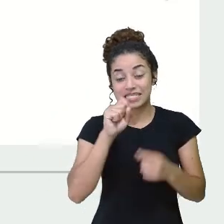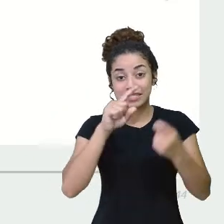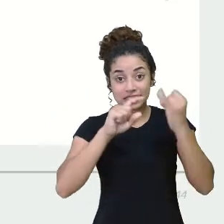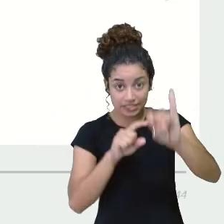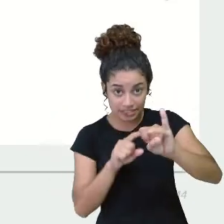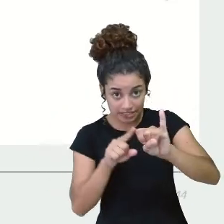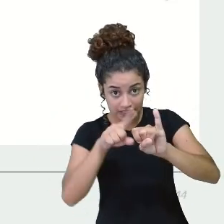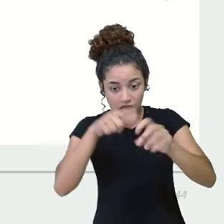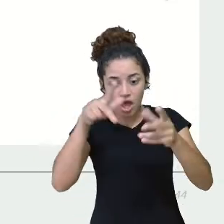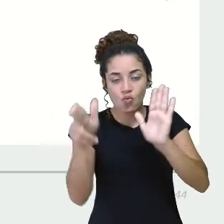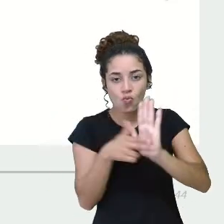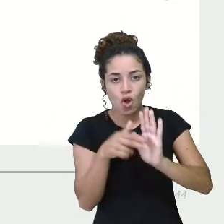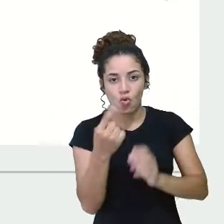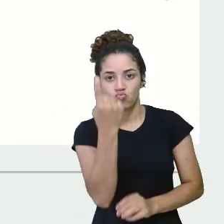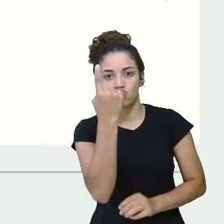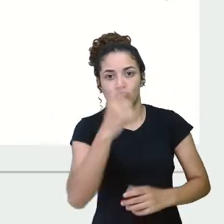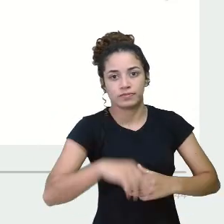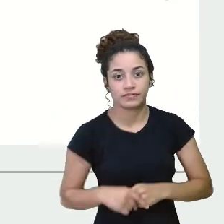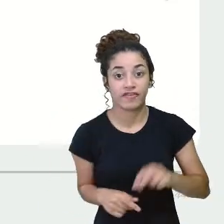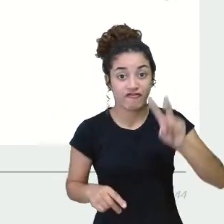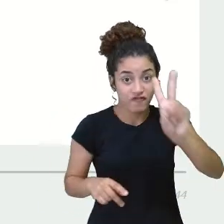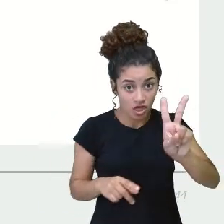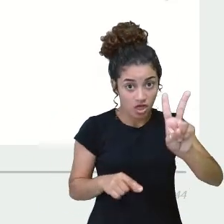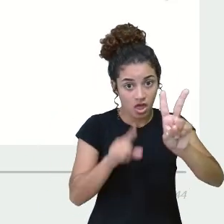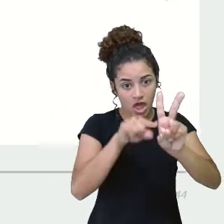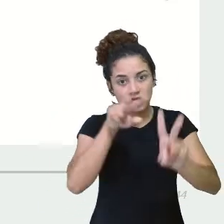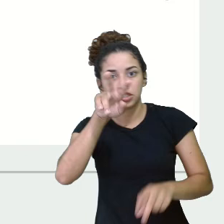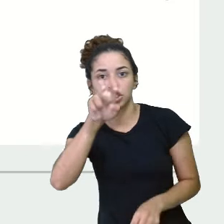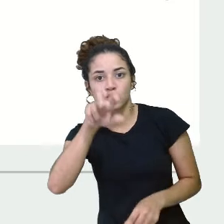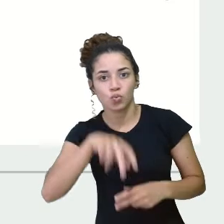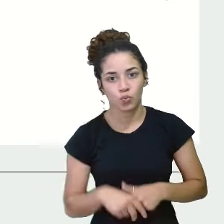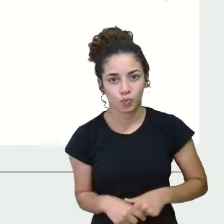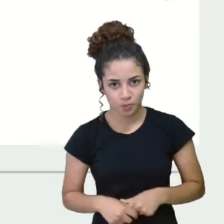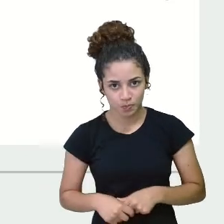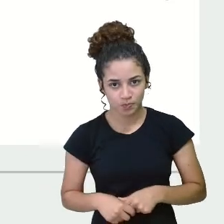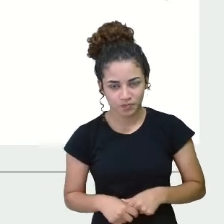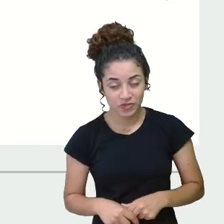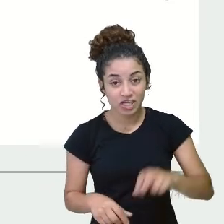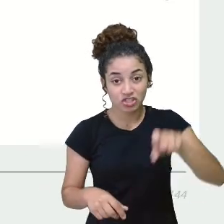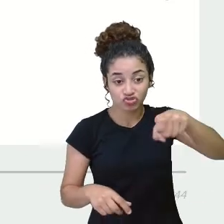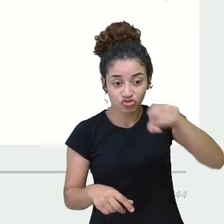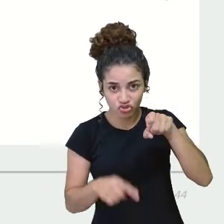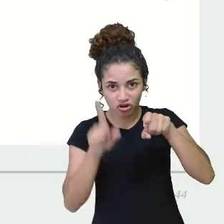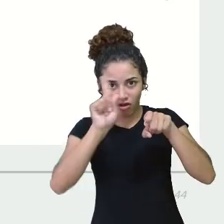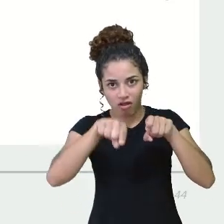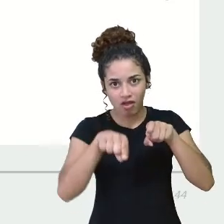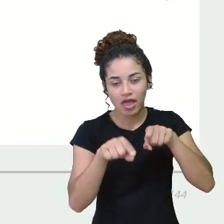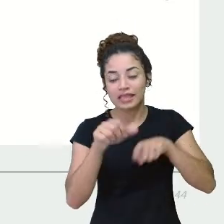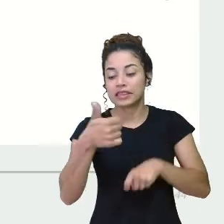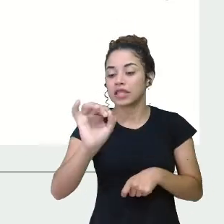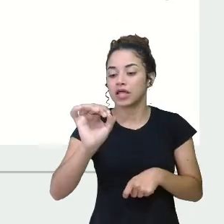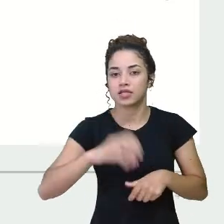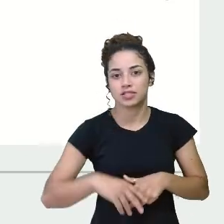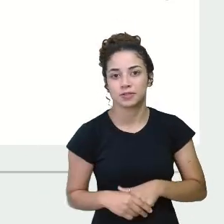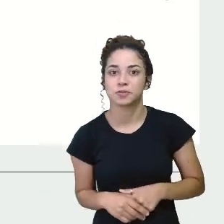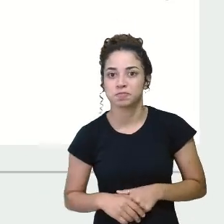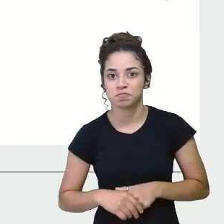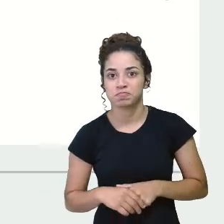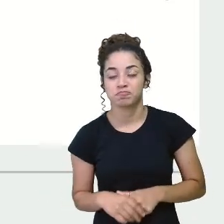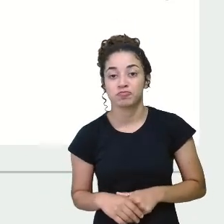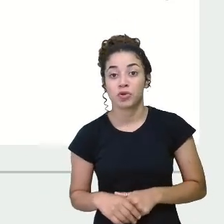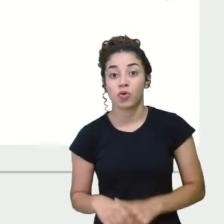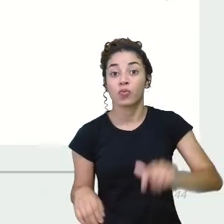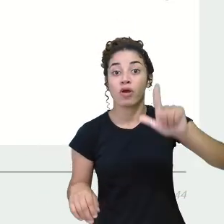dito a vocês, crianças. O V valia 5. O X valia 10.